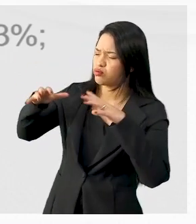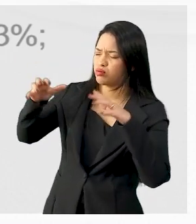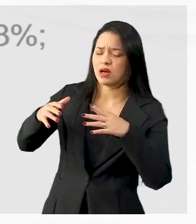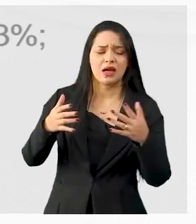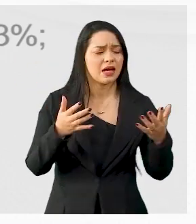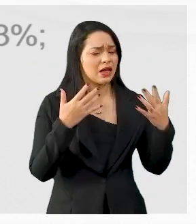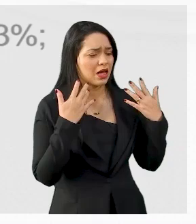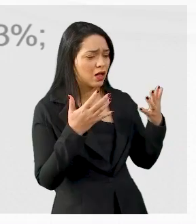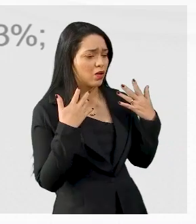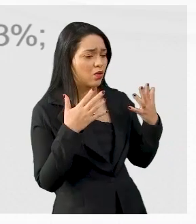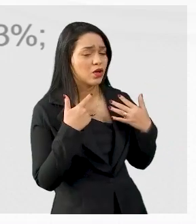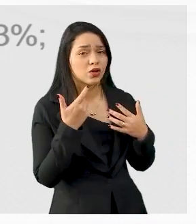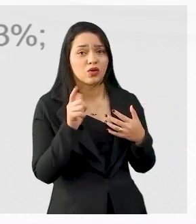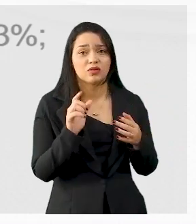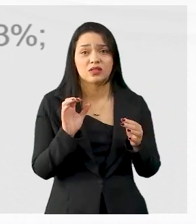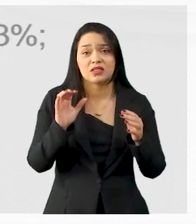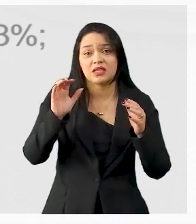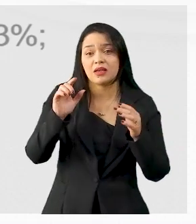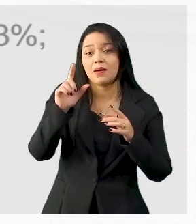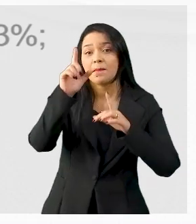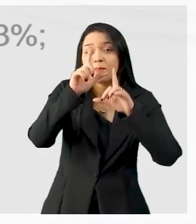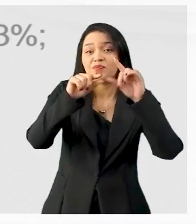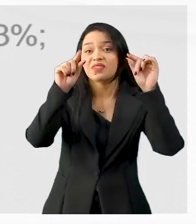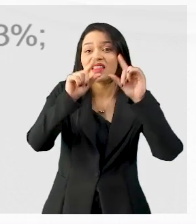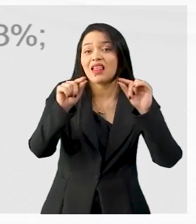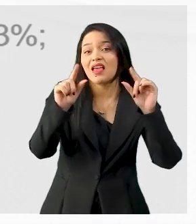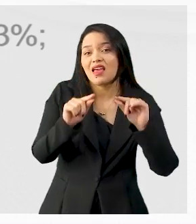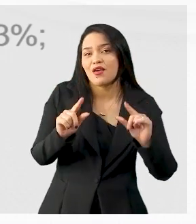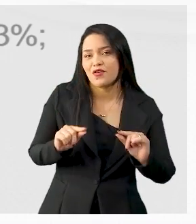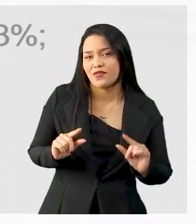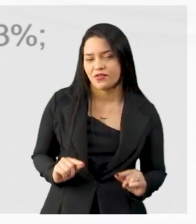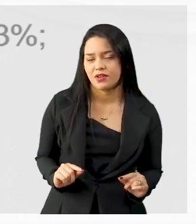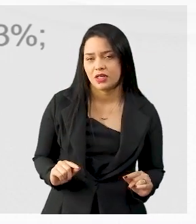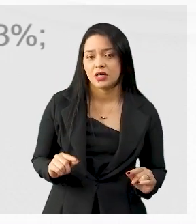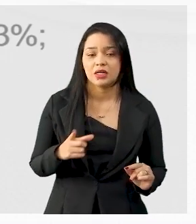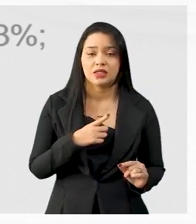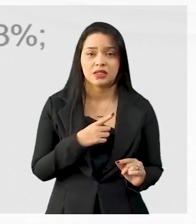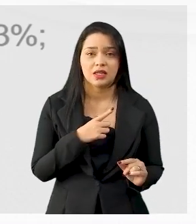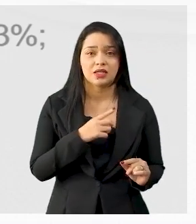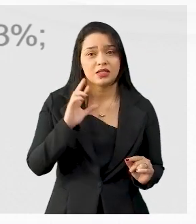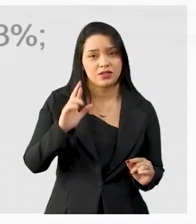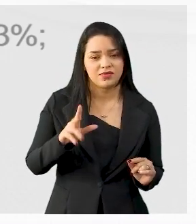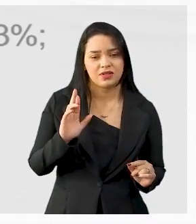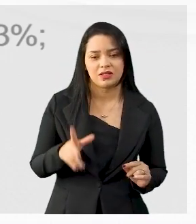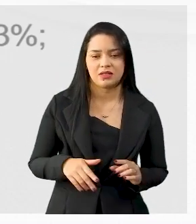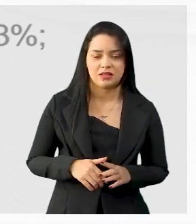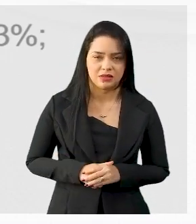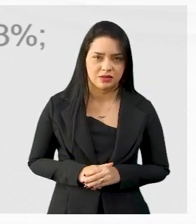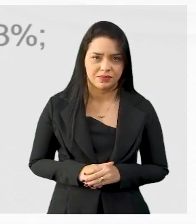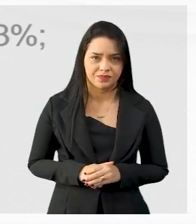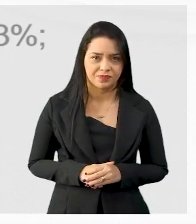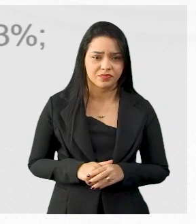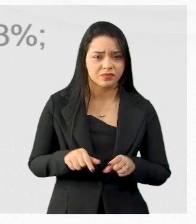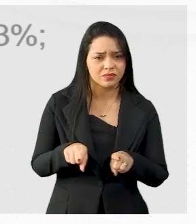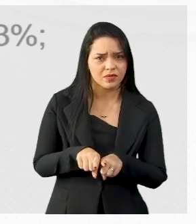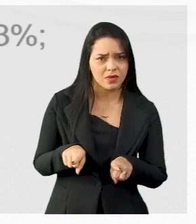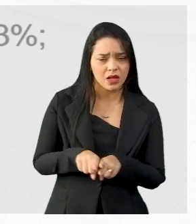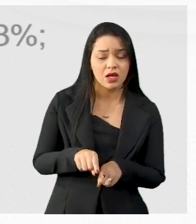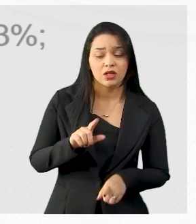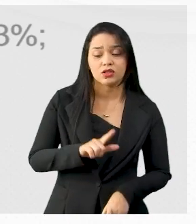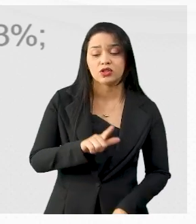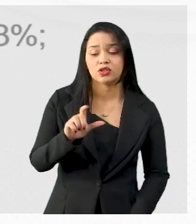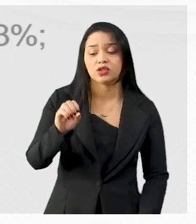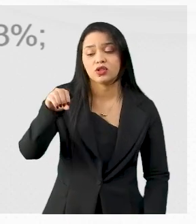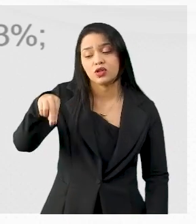muita umidade e outras áreas, por exemplo, que nevam. Tá? Justamente devido a essa grande diferença de latitude. E a nível de longitude,